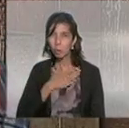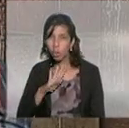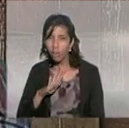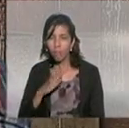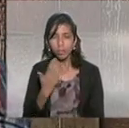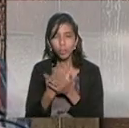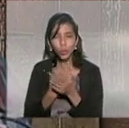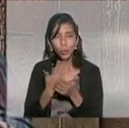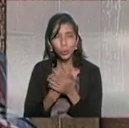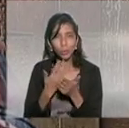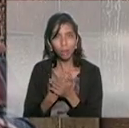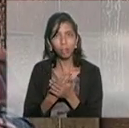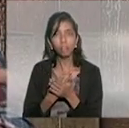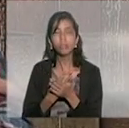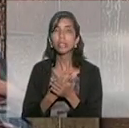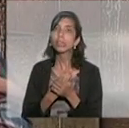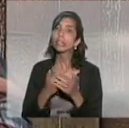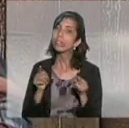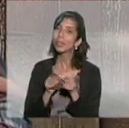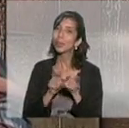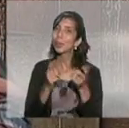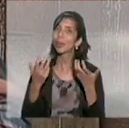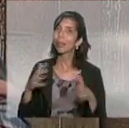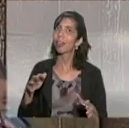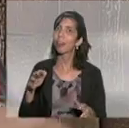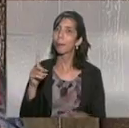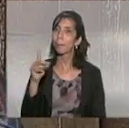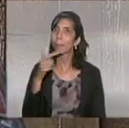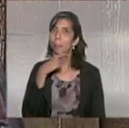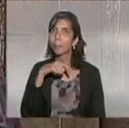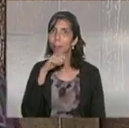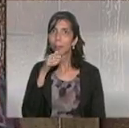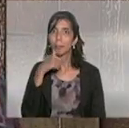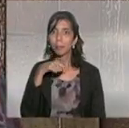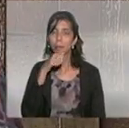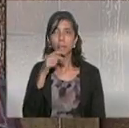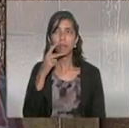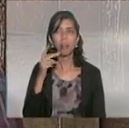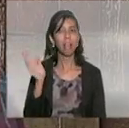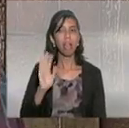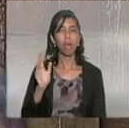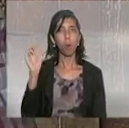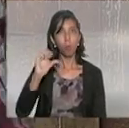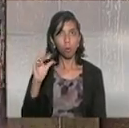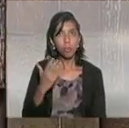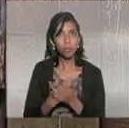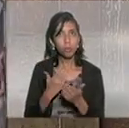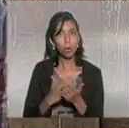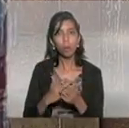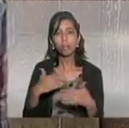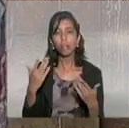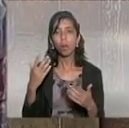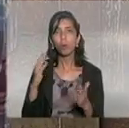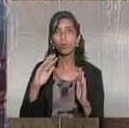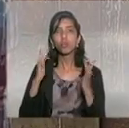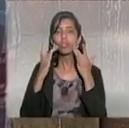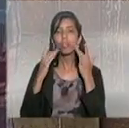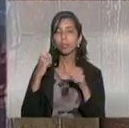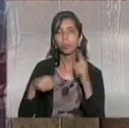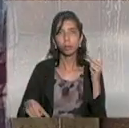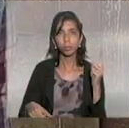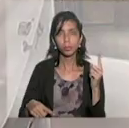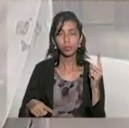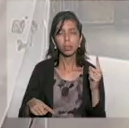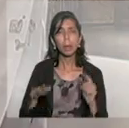que eu estudava mais. Entendi. Então, que eu também não queria que meus pais falassem assim, não, foi mal na escola, enfim, você agora não vai mais fazer